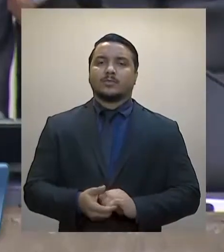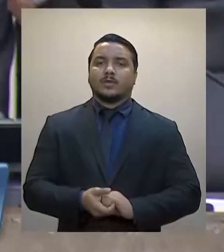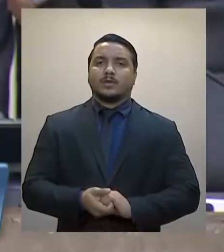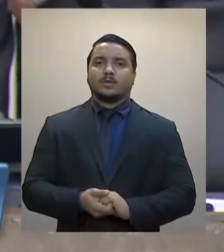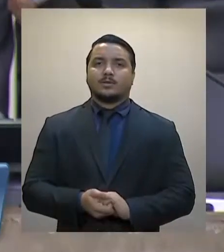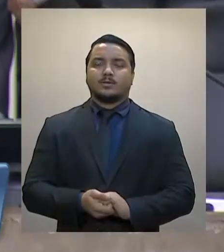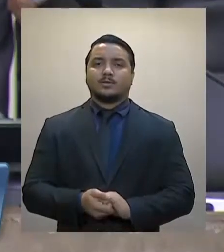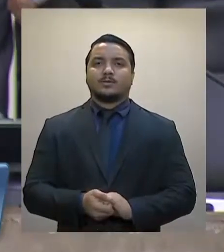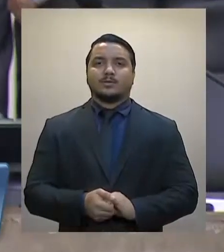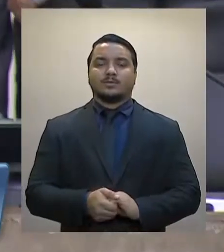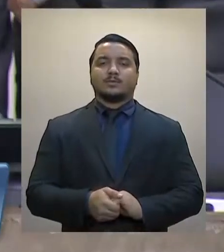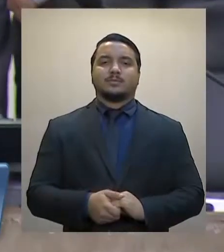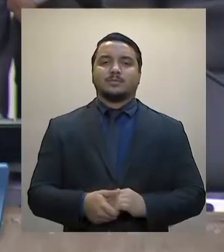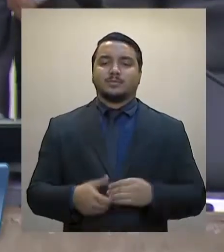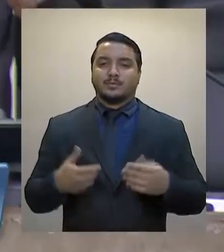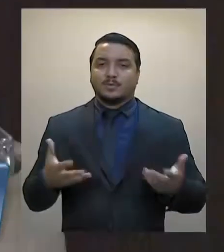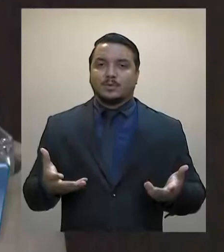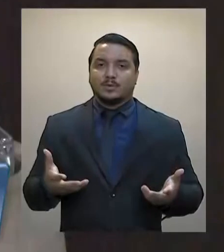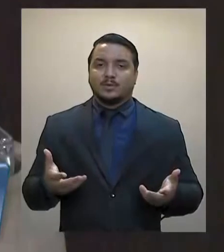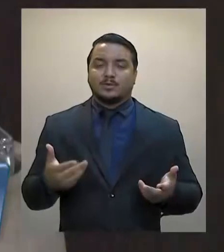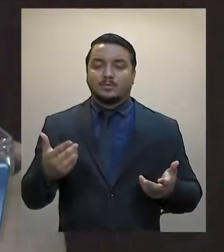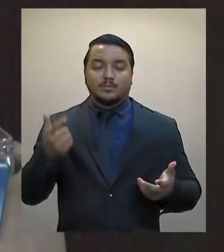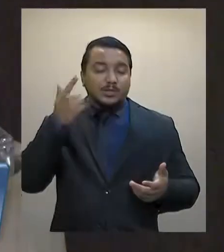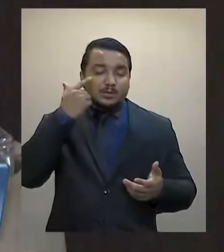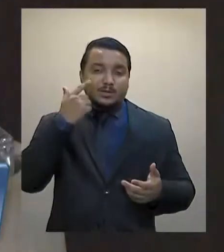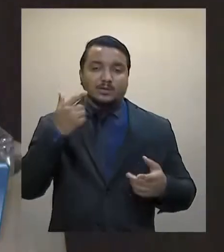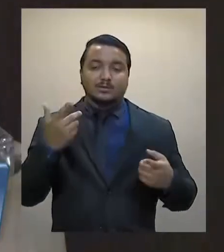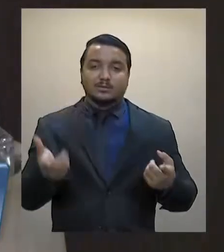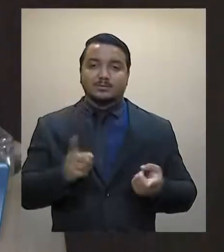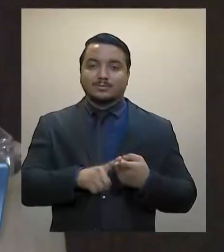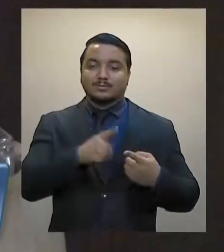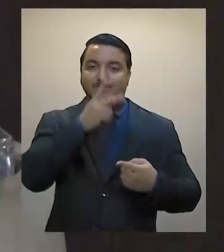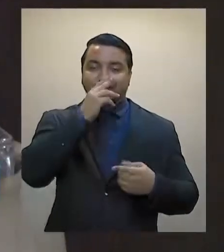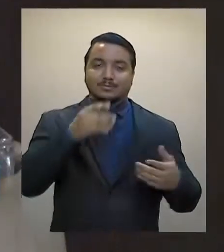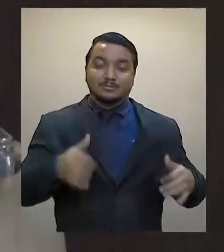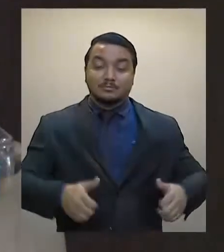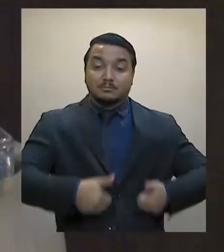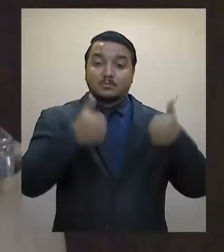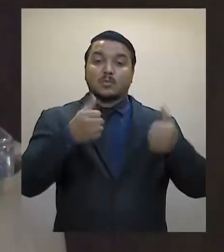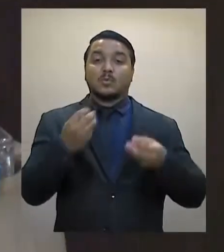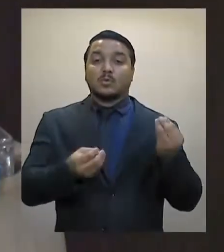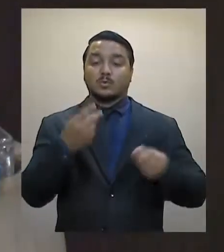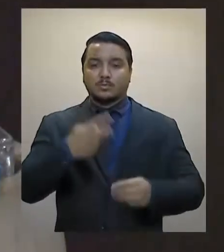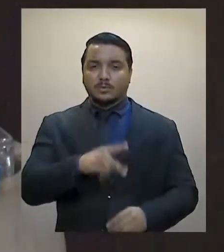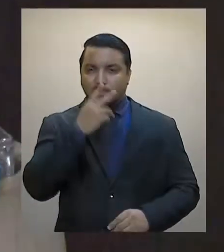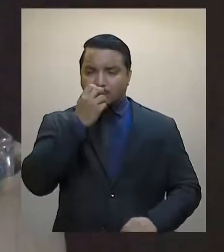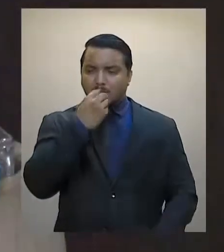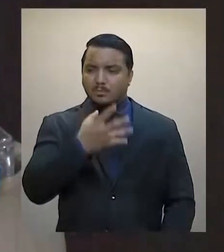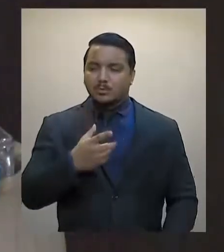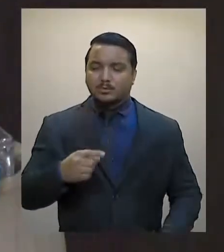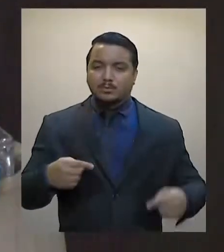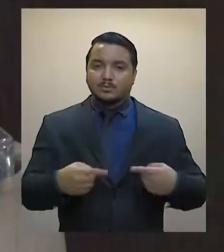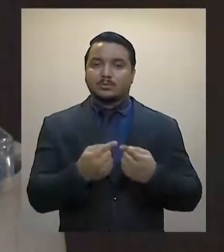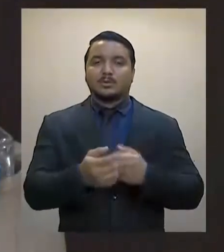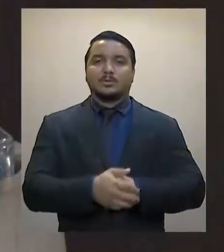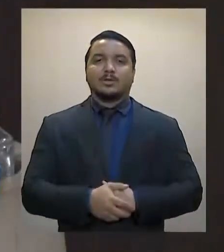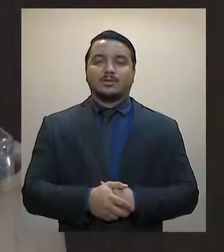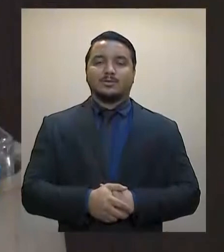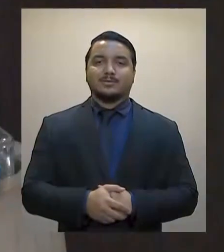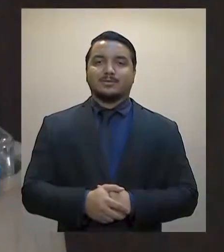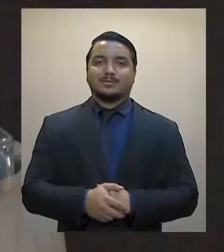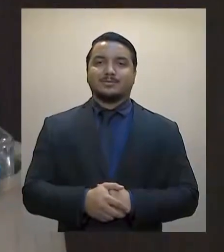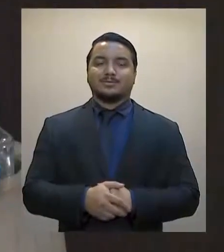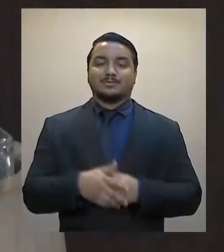E nós queremos um serviço público de qualidade. Para isso é necessário ter boas carreiras. Veja, você acha